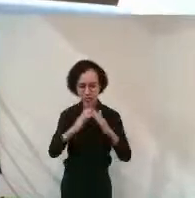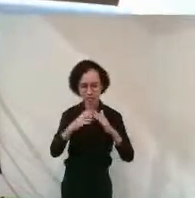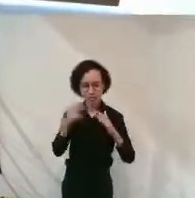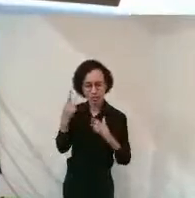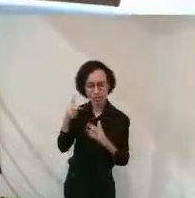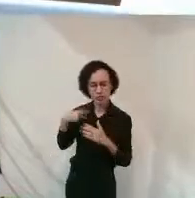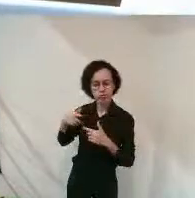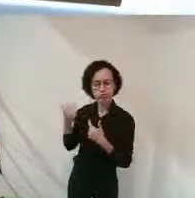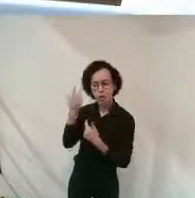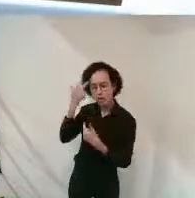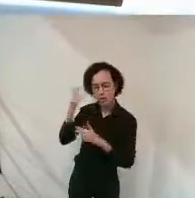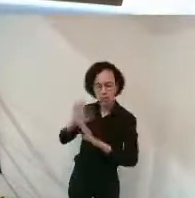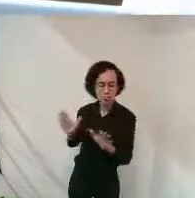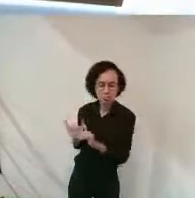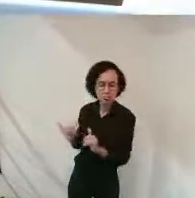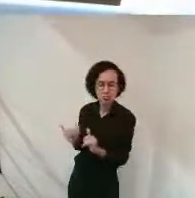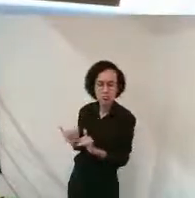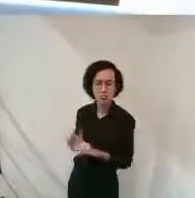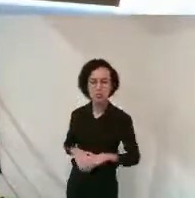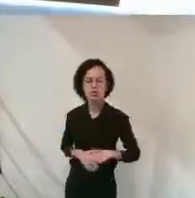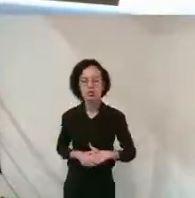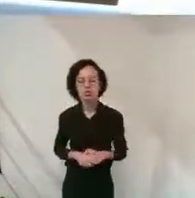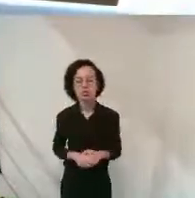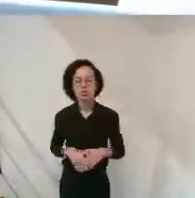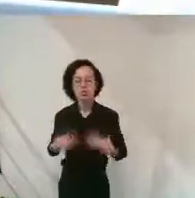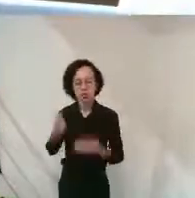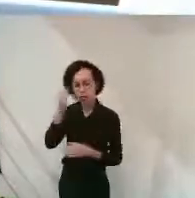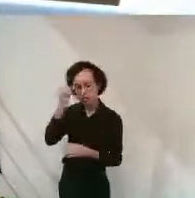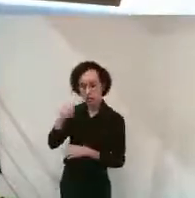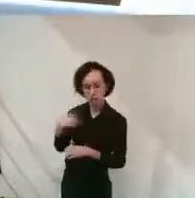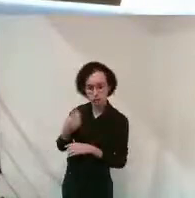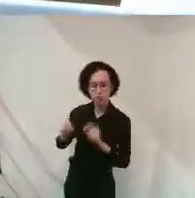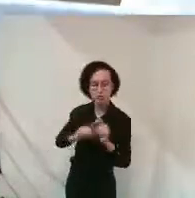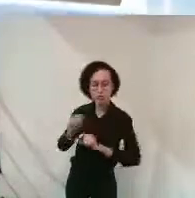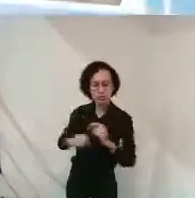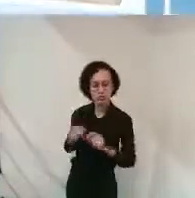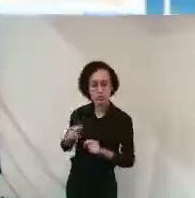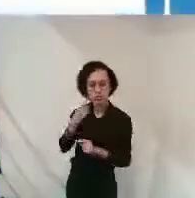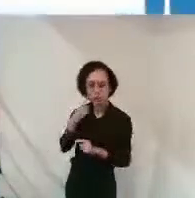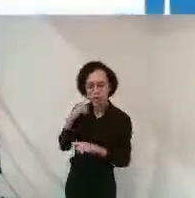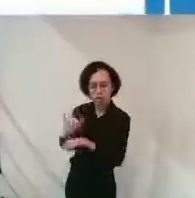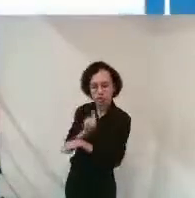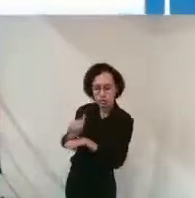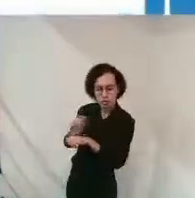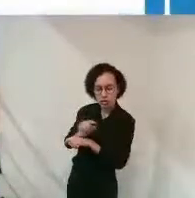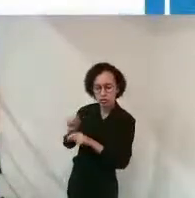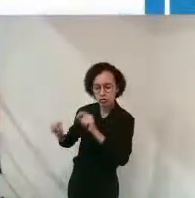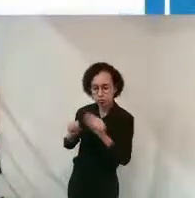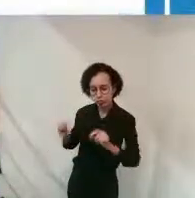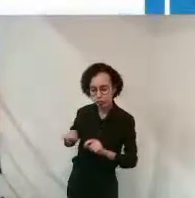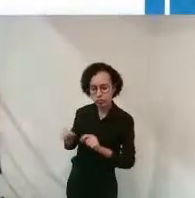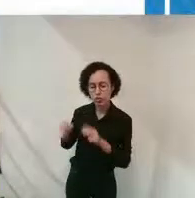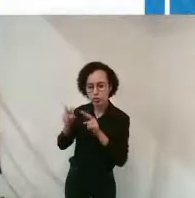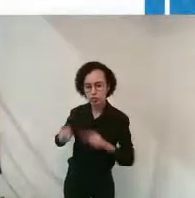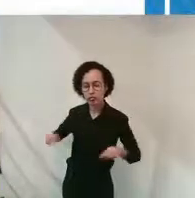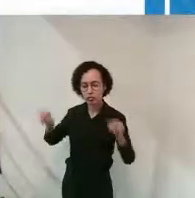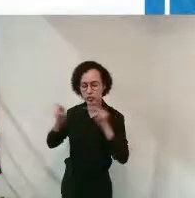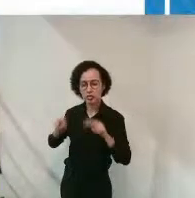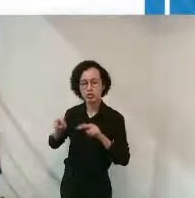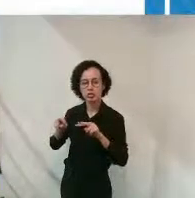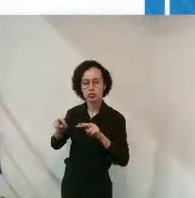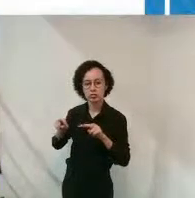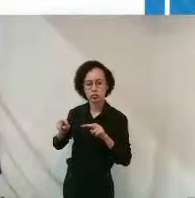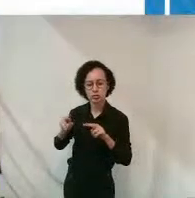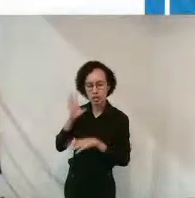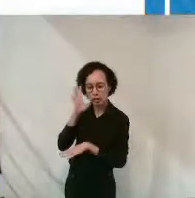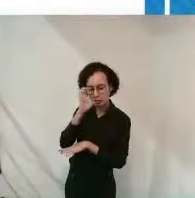de perto esse problema. Então, a ideia nossa é tentar traçar aqui com vocês uma visão dessa